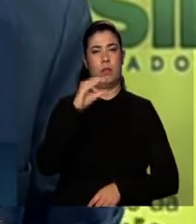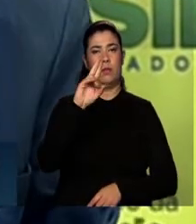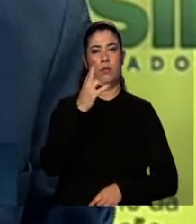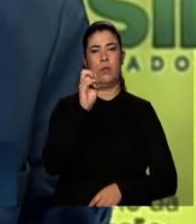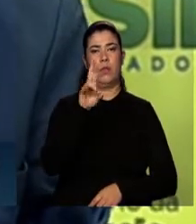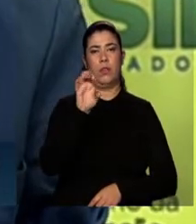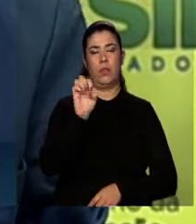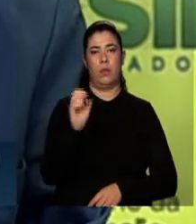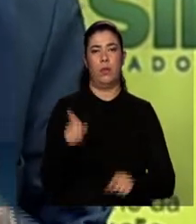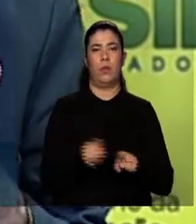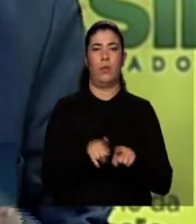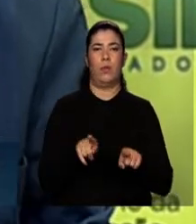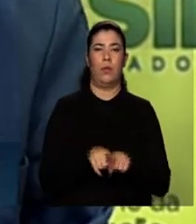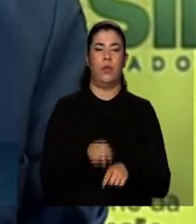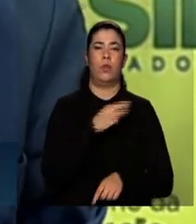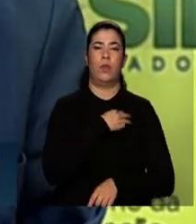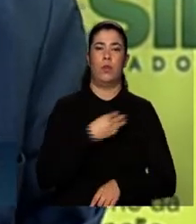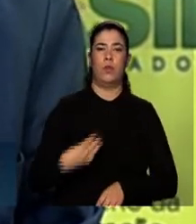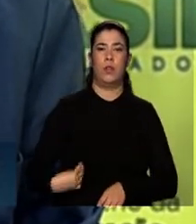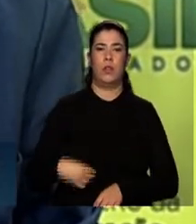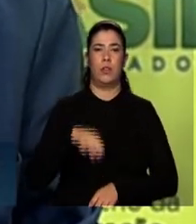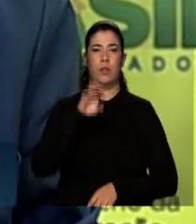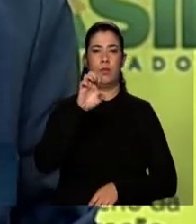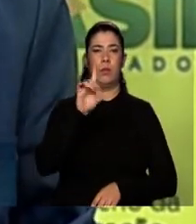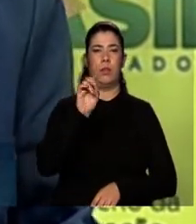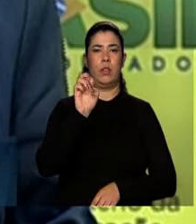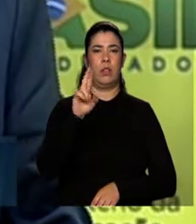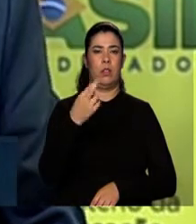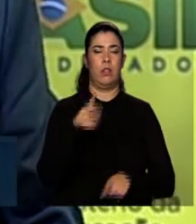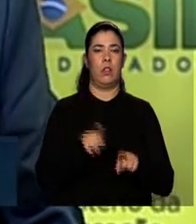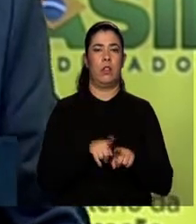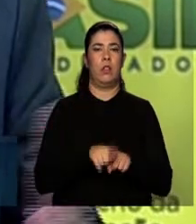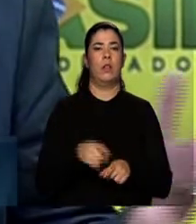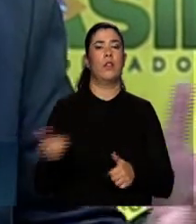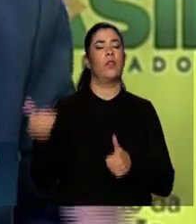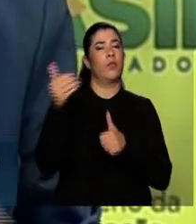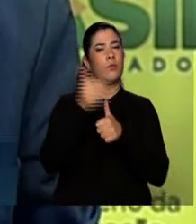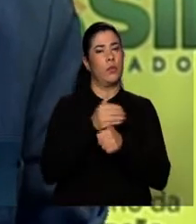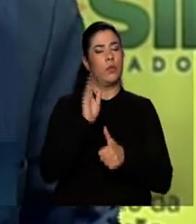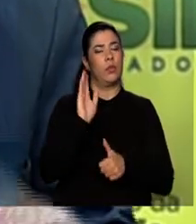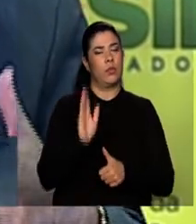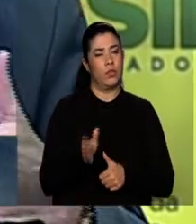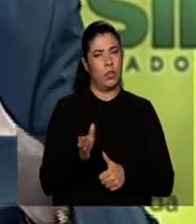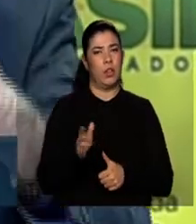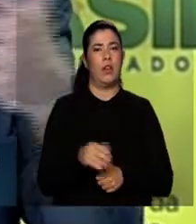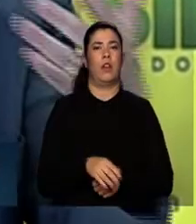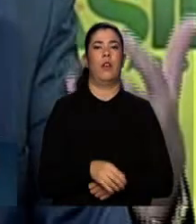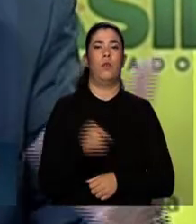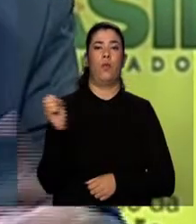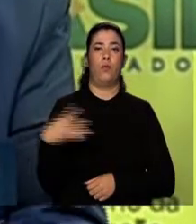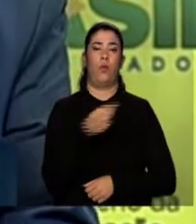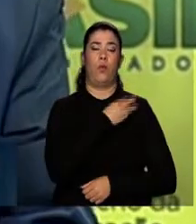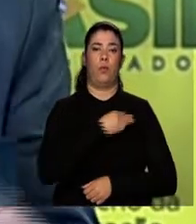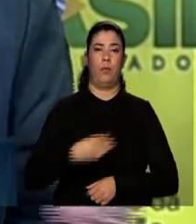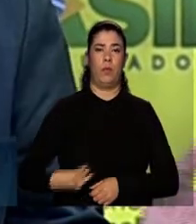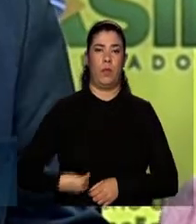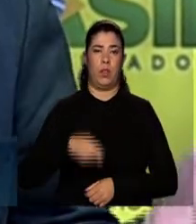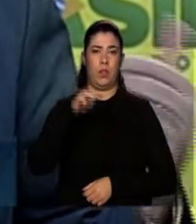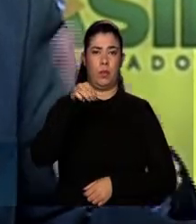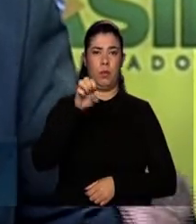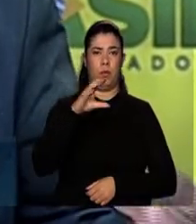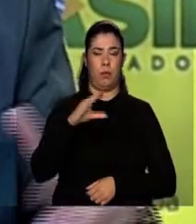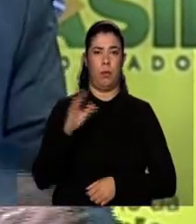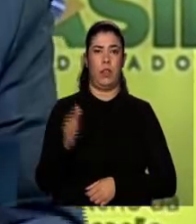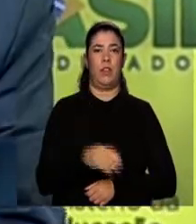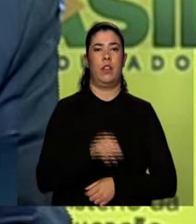agora com o nosso ministro já, que toma posse no dia 6, o ministro Renato Janini, conversamos com ele, ele está, evidentemente, a par de tudo